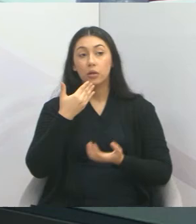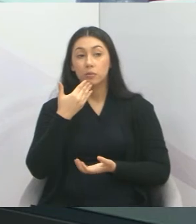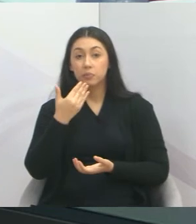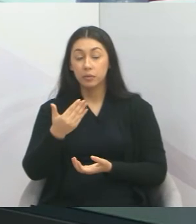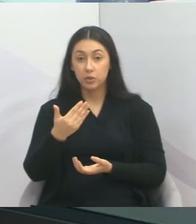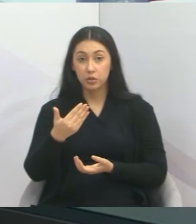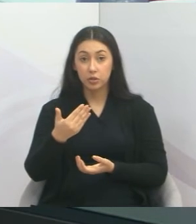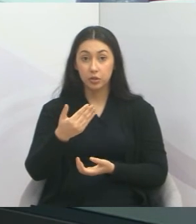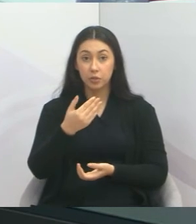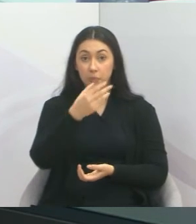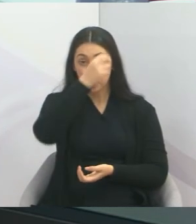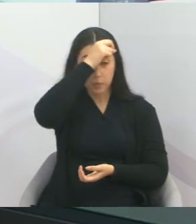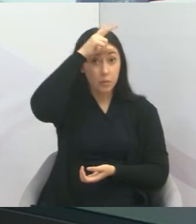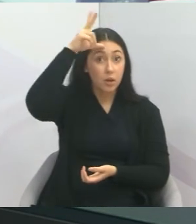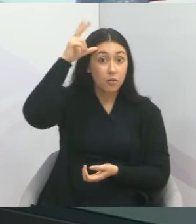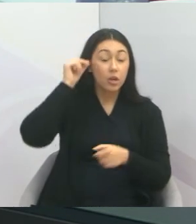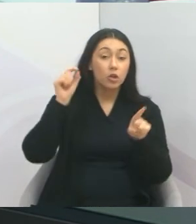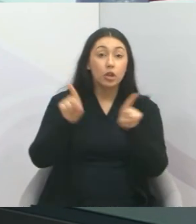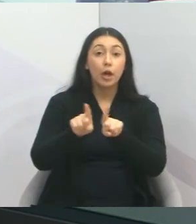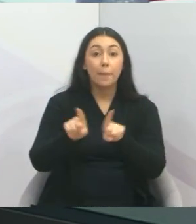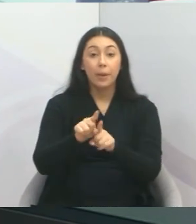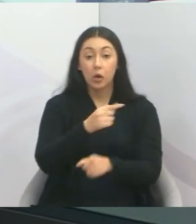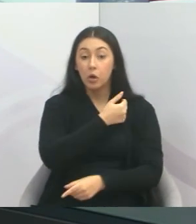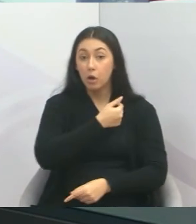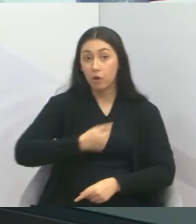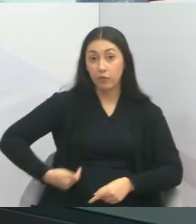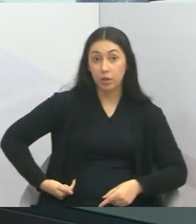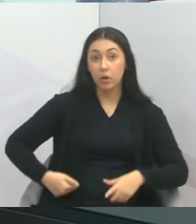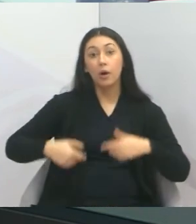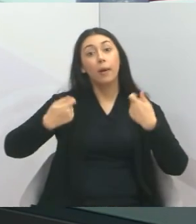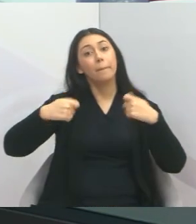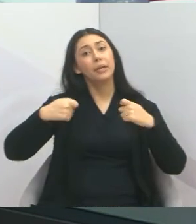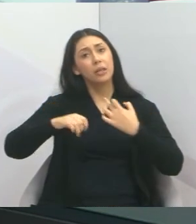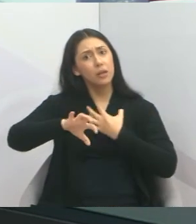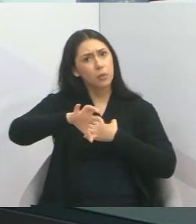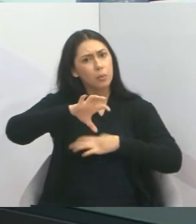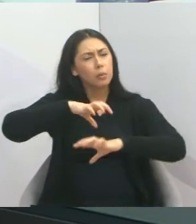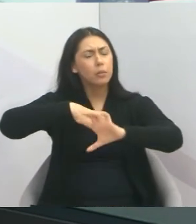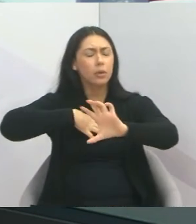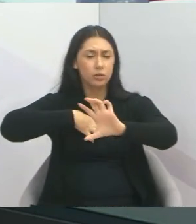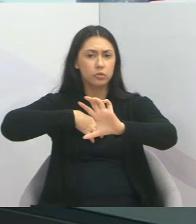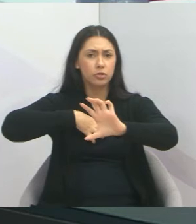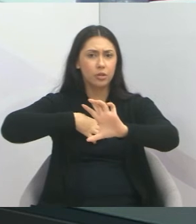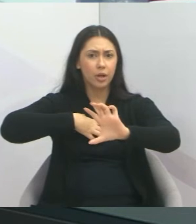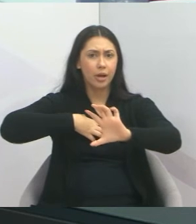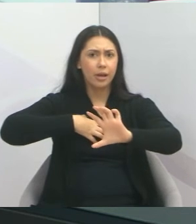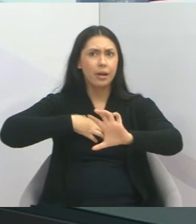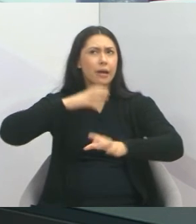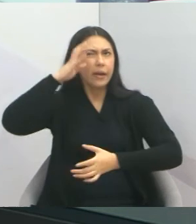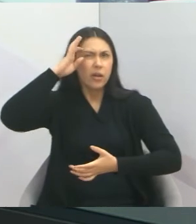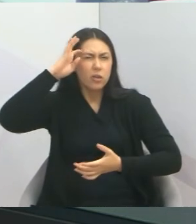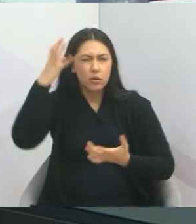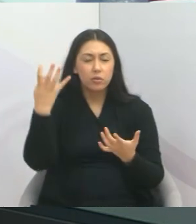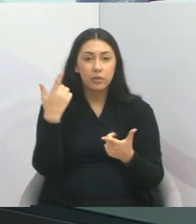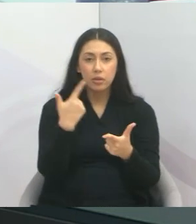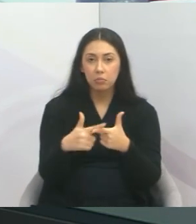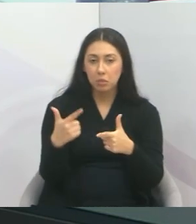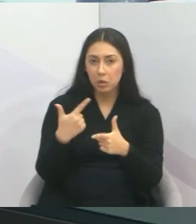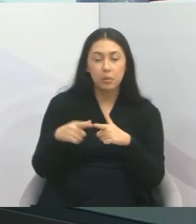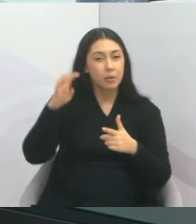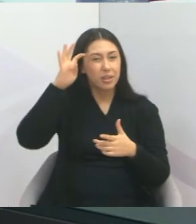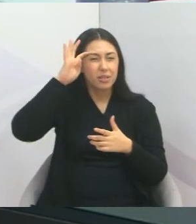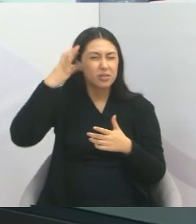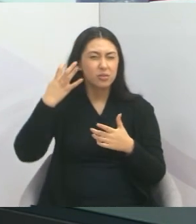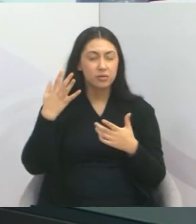pedir ao prefeito pediu ao Governador que tenham a sensibilidade de resolver essa questão